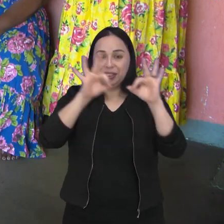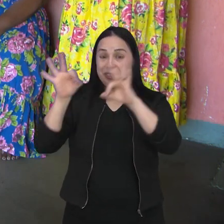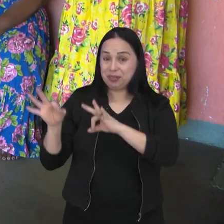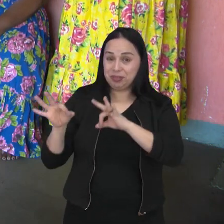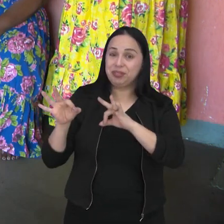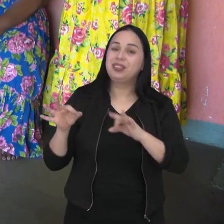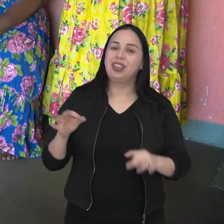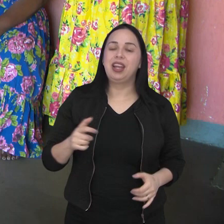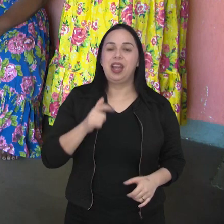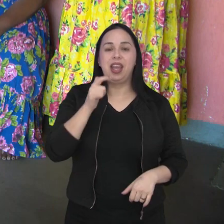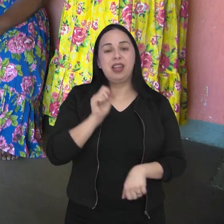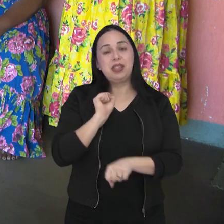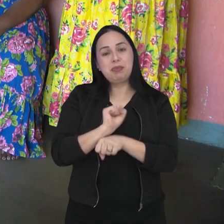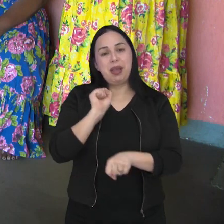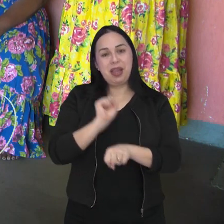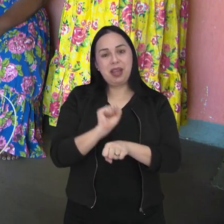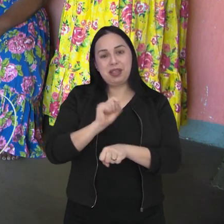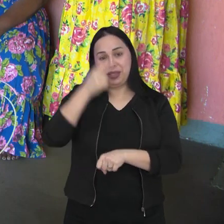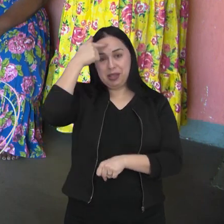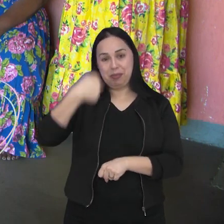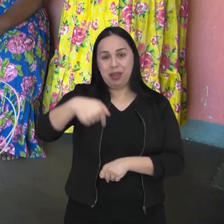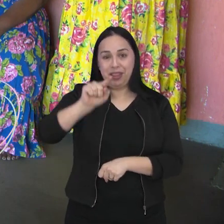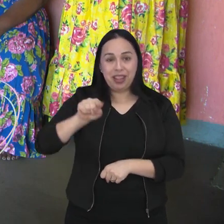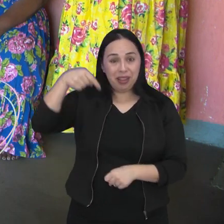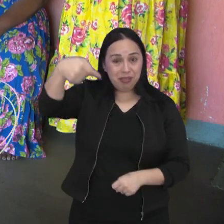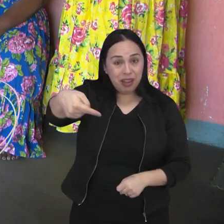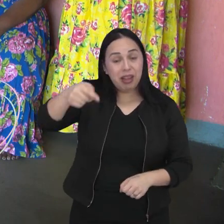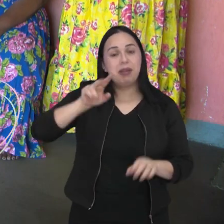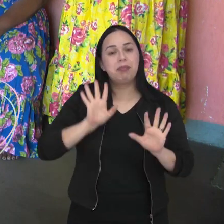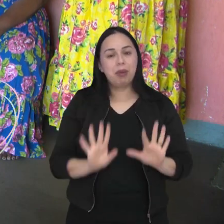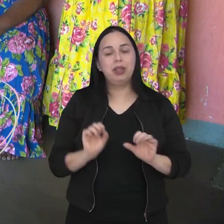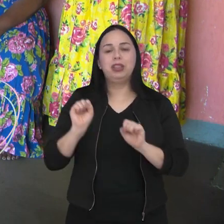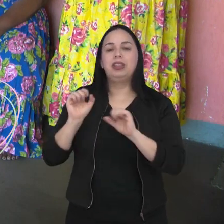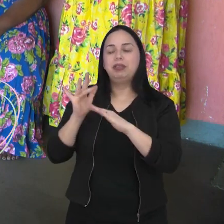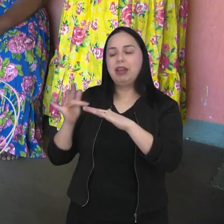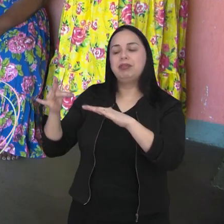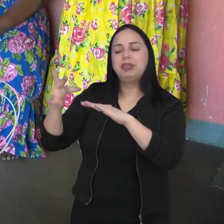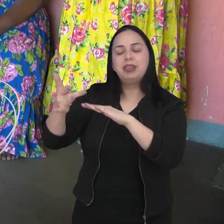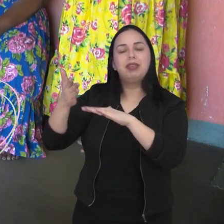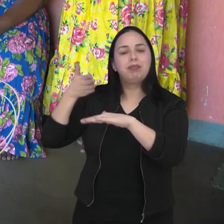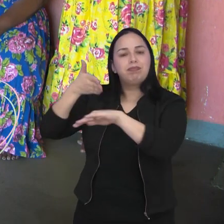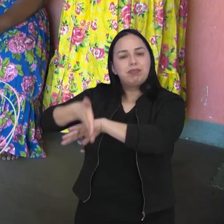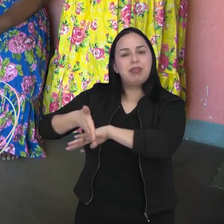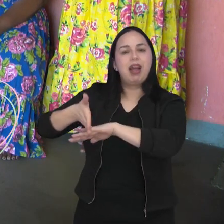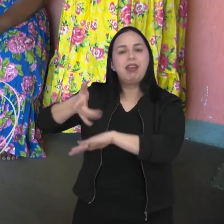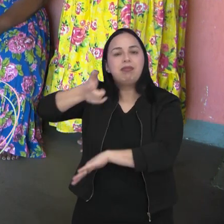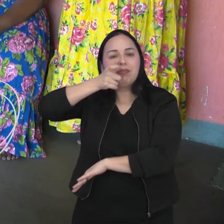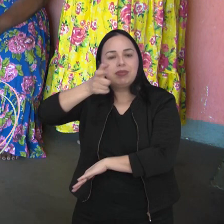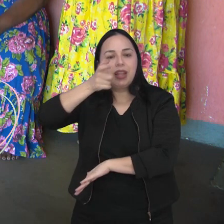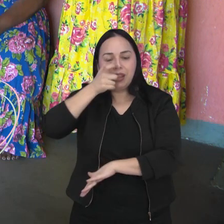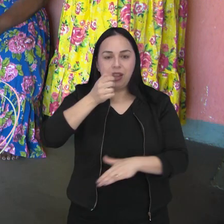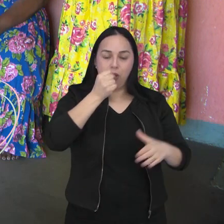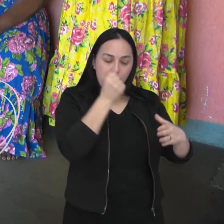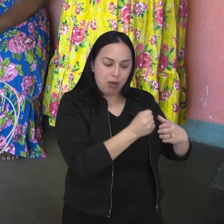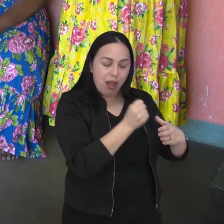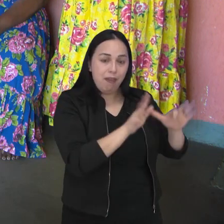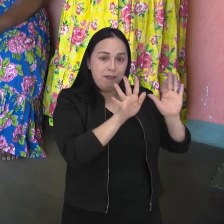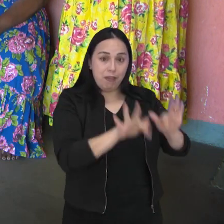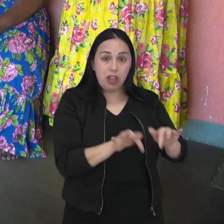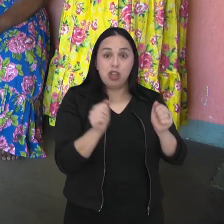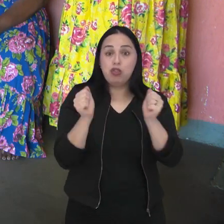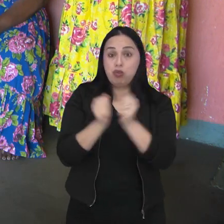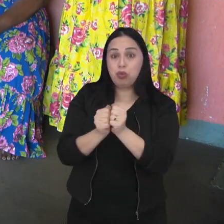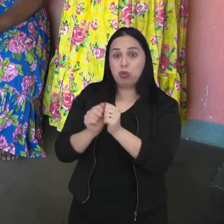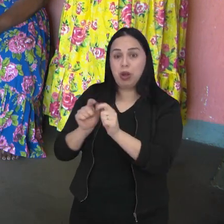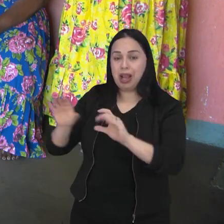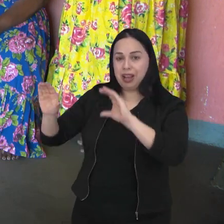em mais um programa. Eu te espero no nosso próximo programa e até lá você nos acompanha em nossas redes sociais. Eu vou terminar de fazer a paçoca aqui com um